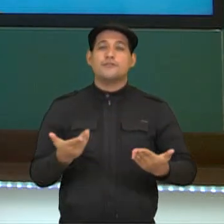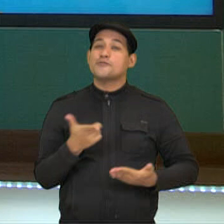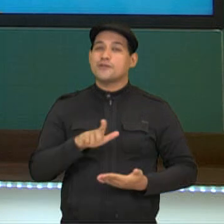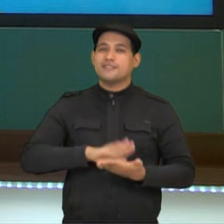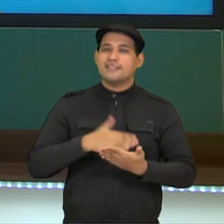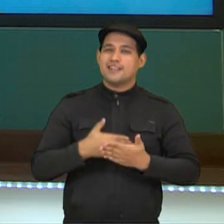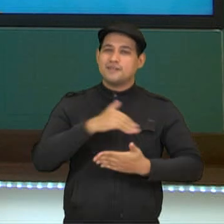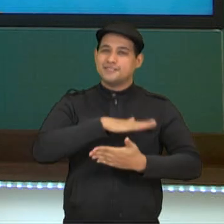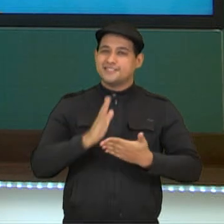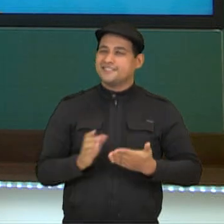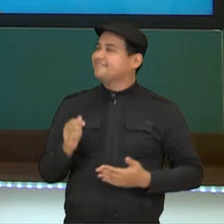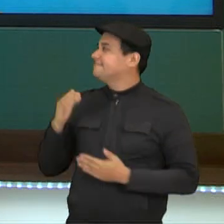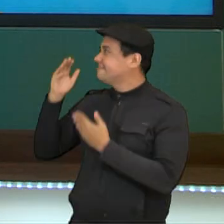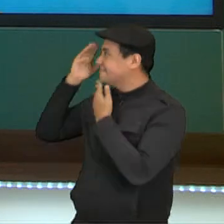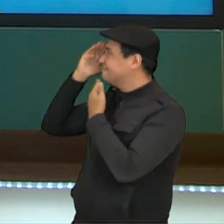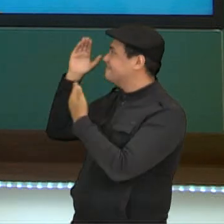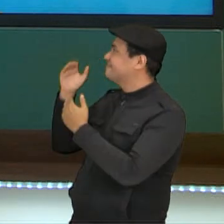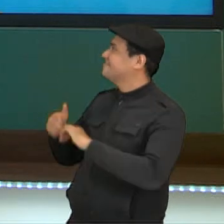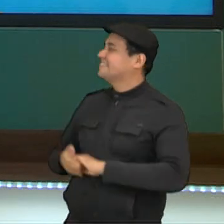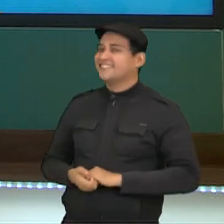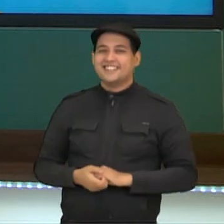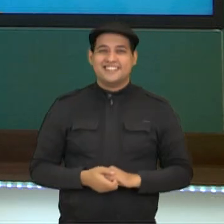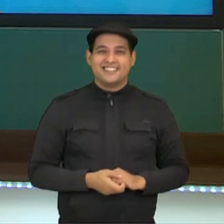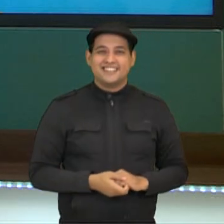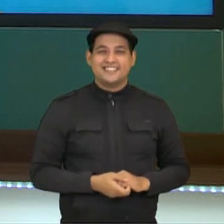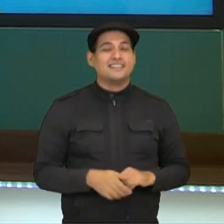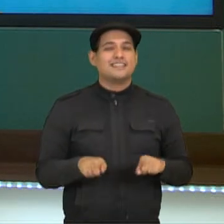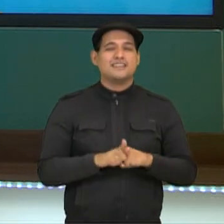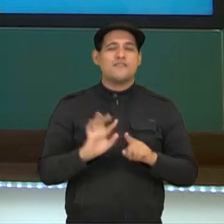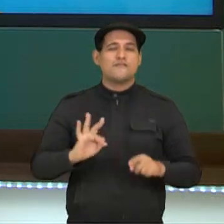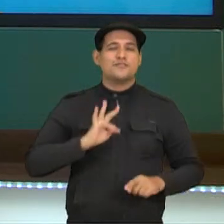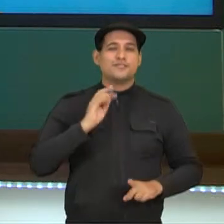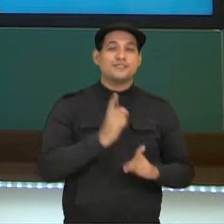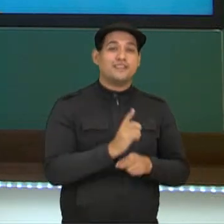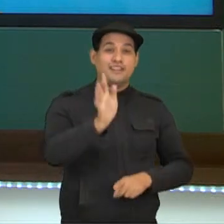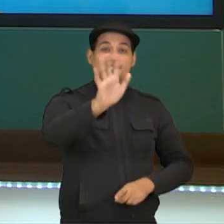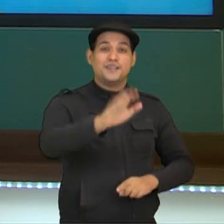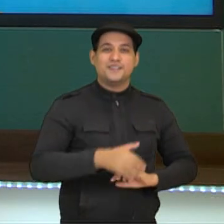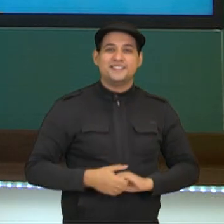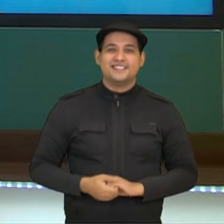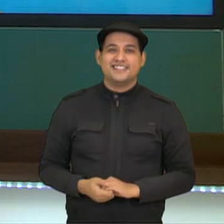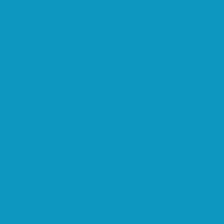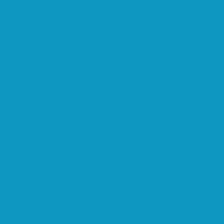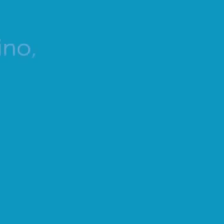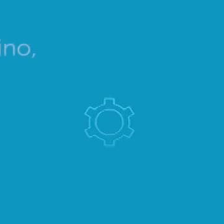o nosso intérprete Kelvin, muito obrigada e até a próxima. Tchau, tchau!